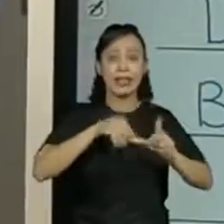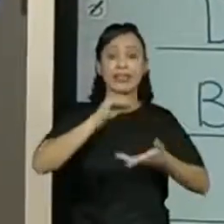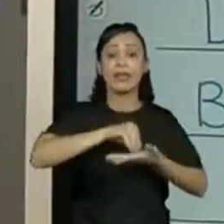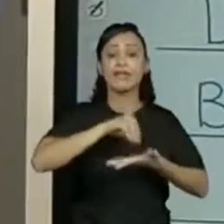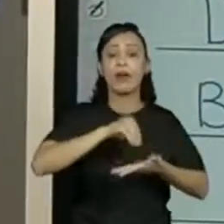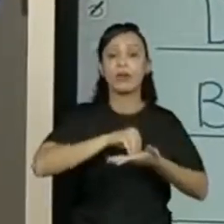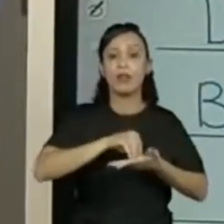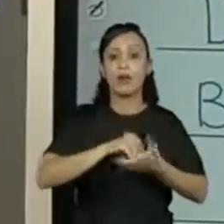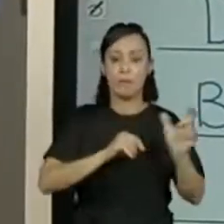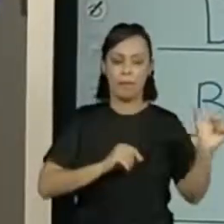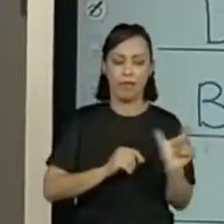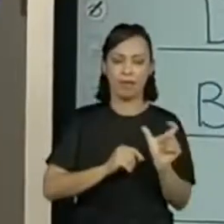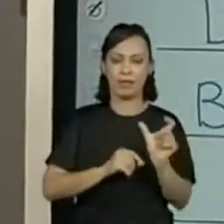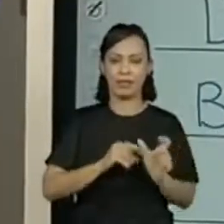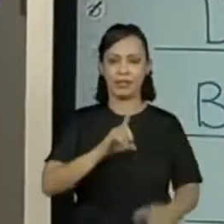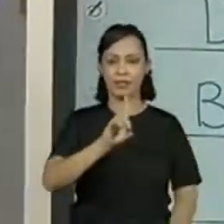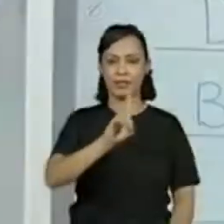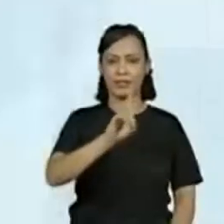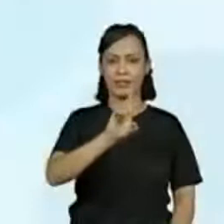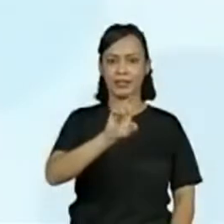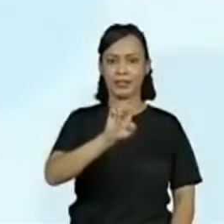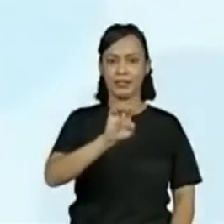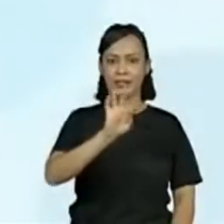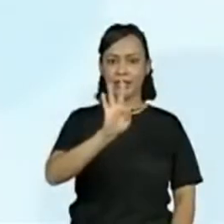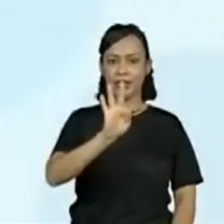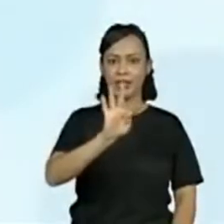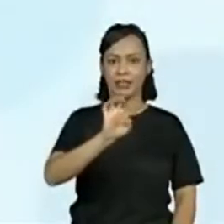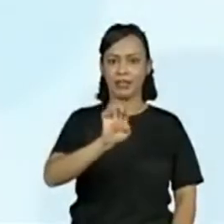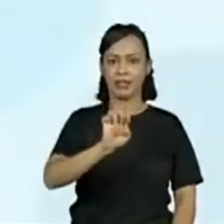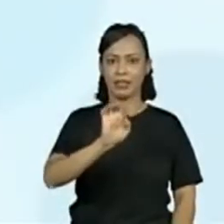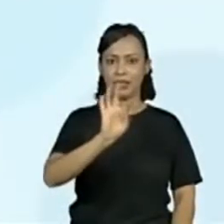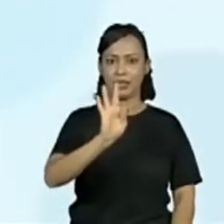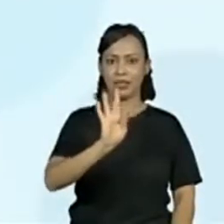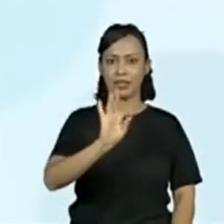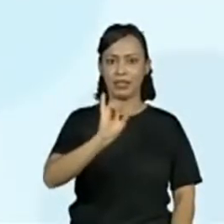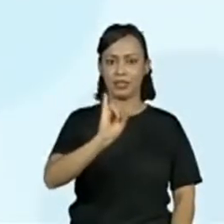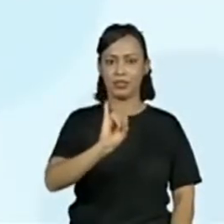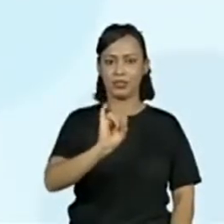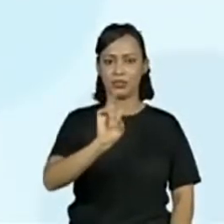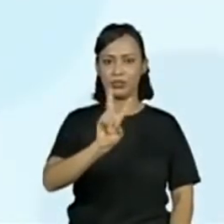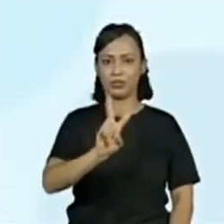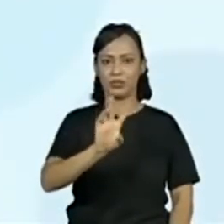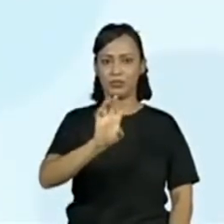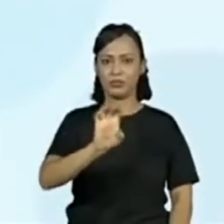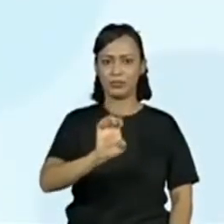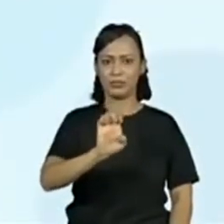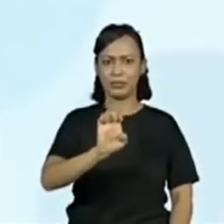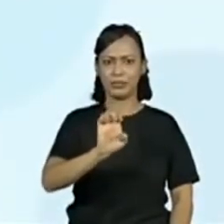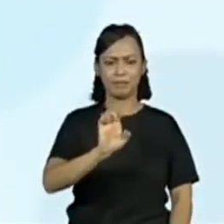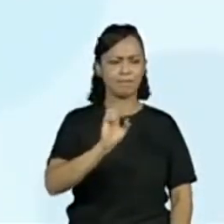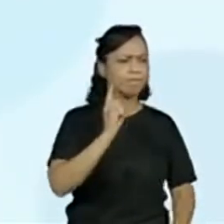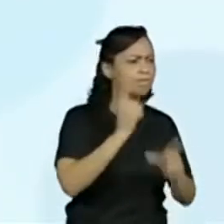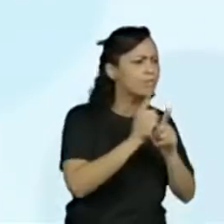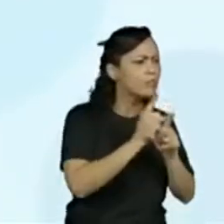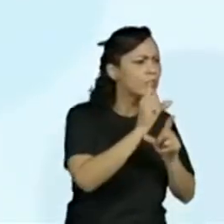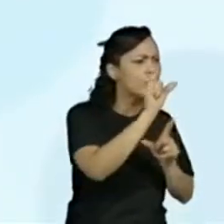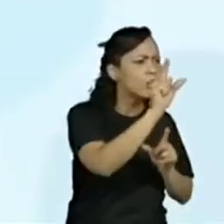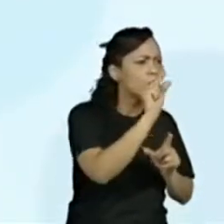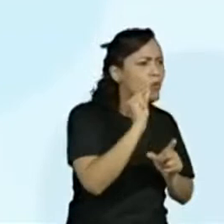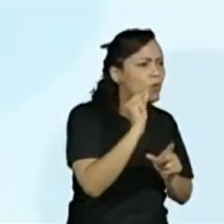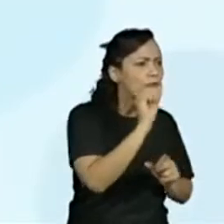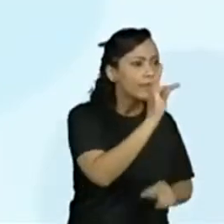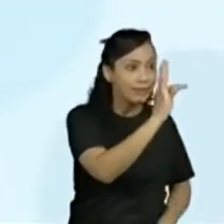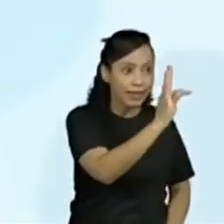detetive que ajuda a gente escreveu quente em quais são os estão falando professora Com certeza é o te